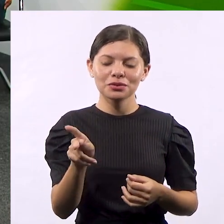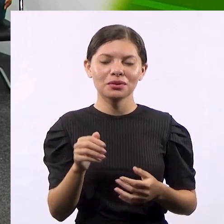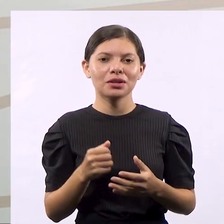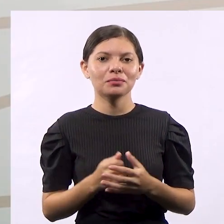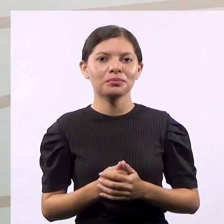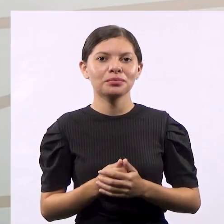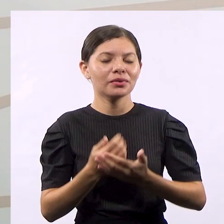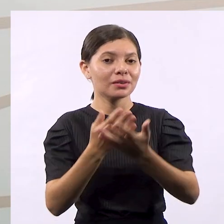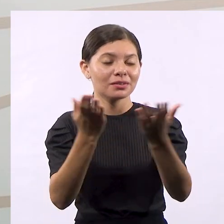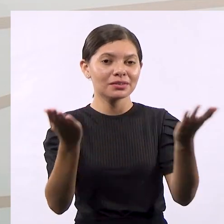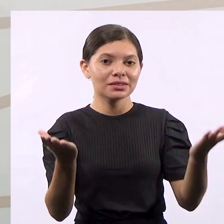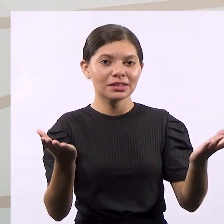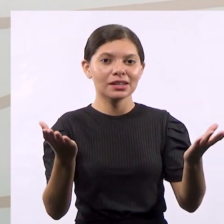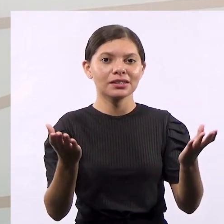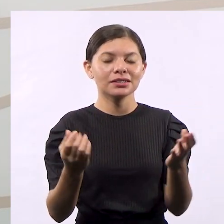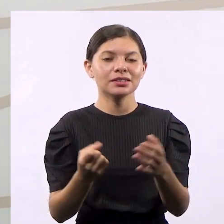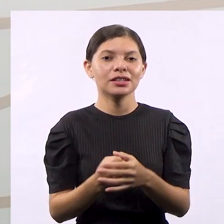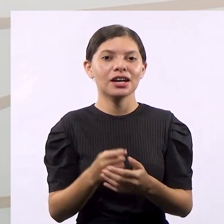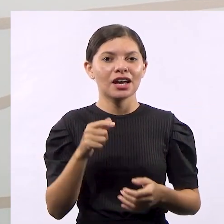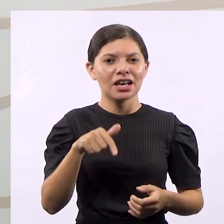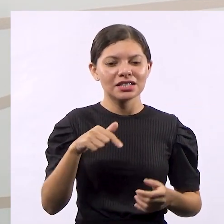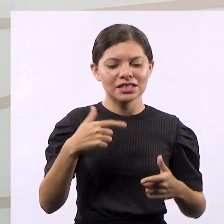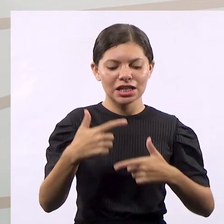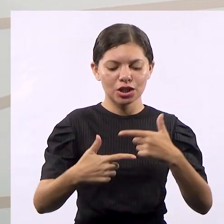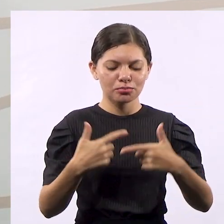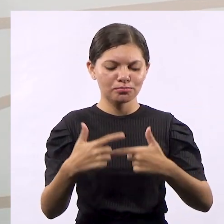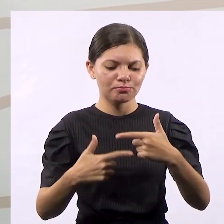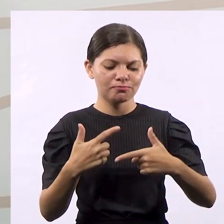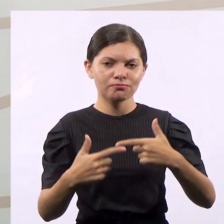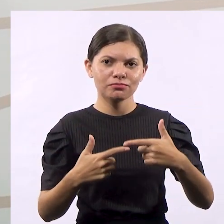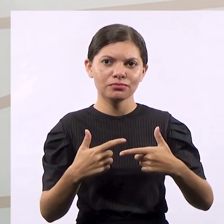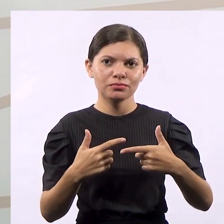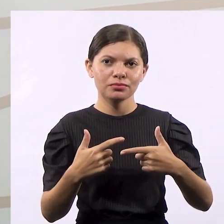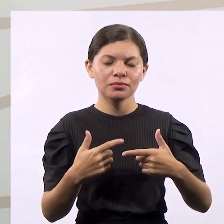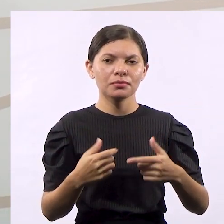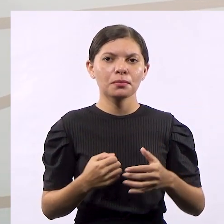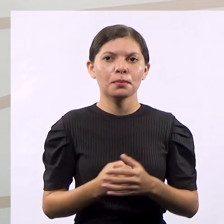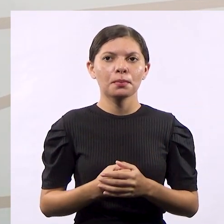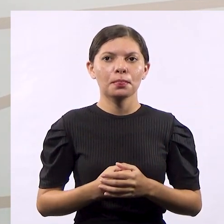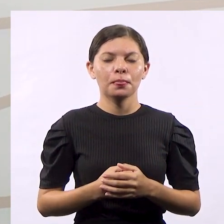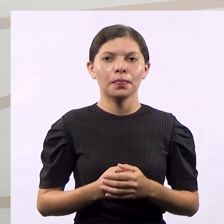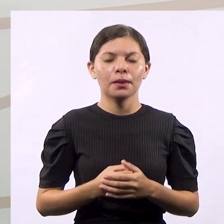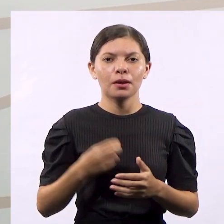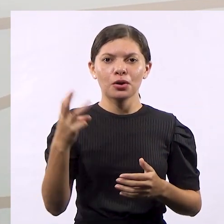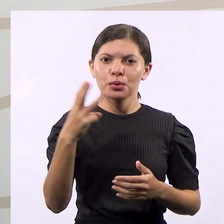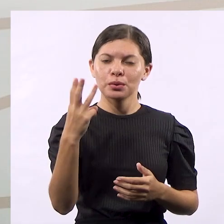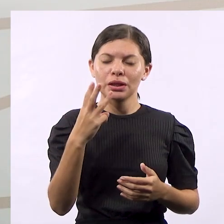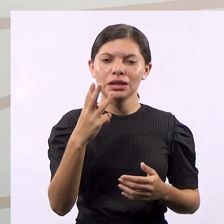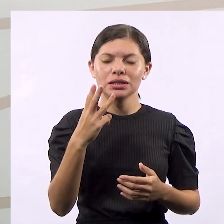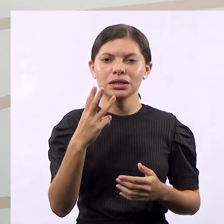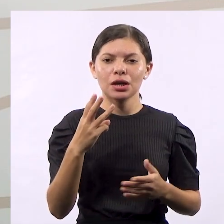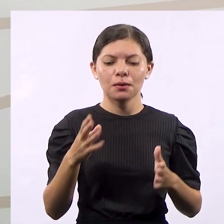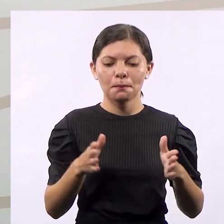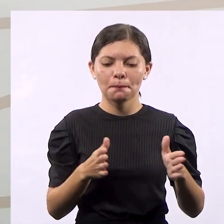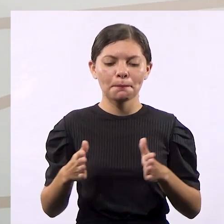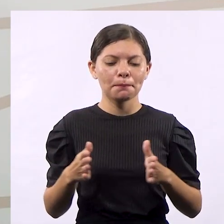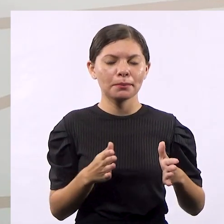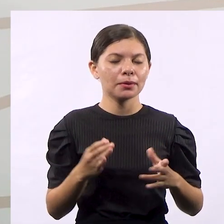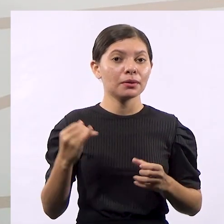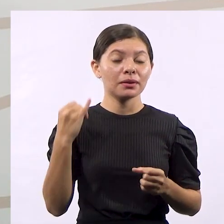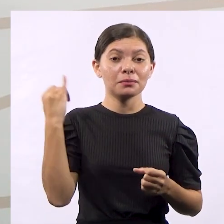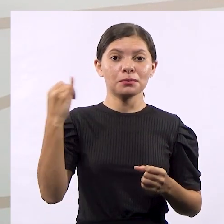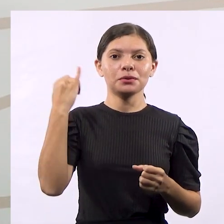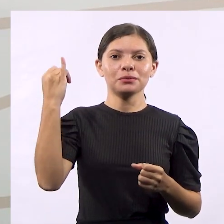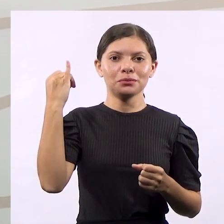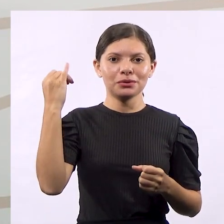Obrigada, professora Andréia. Então, dizendo a vocês que esse trabalho que estamos fazendo com o terceiro período é um